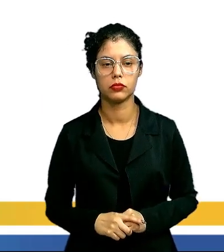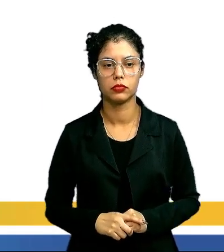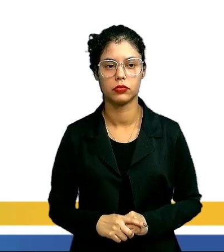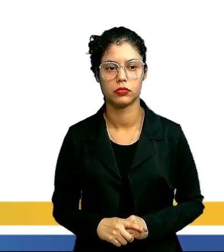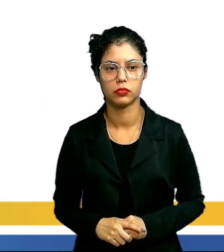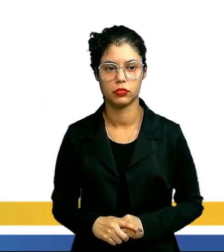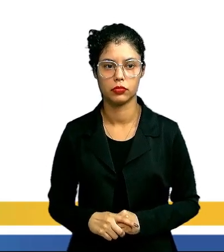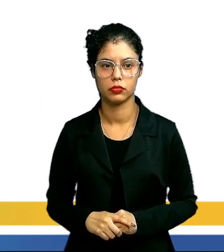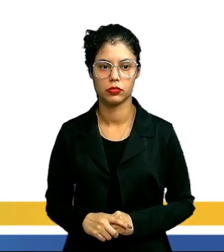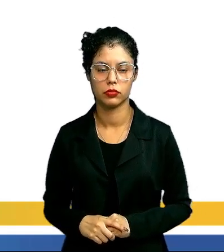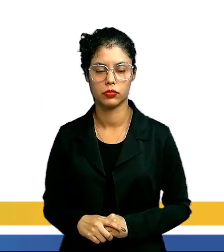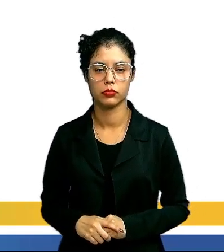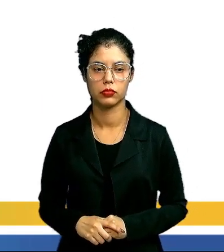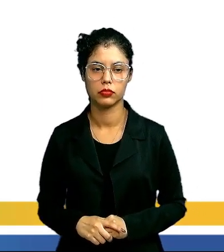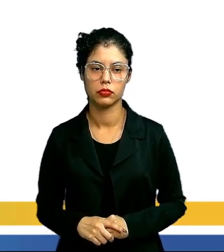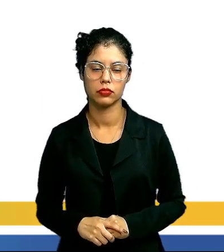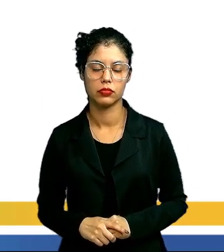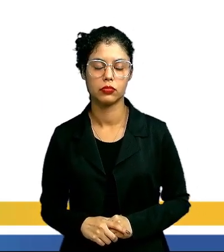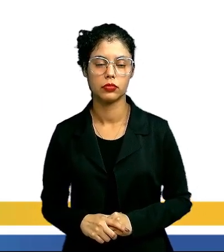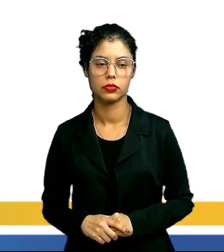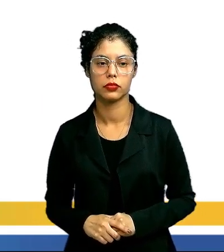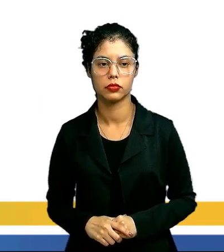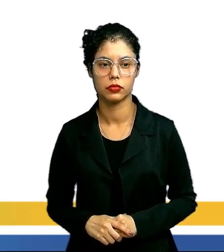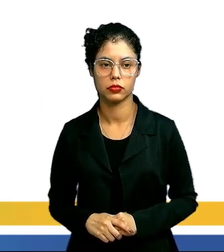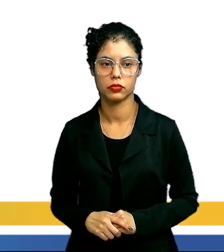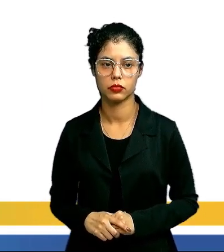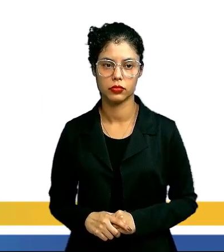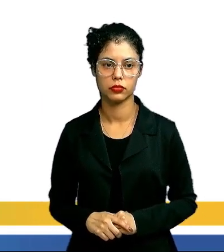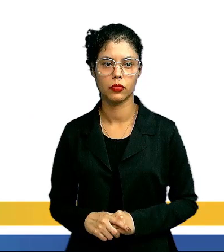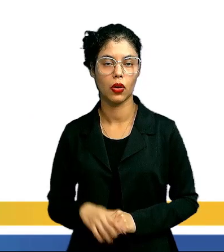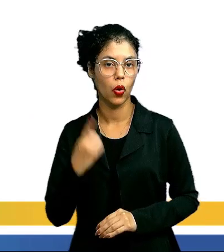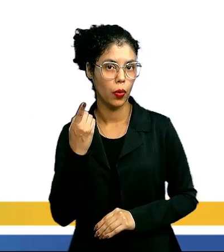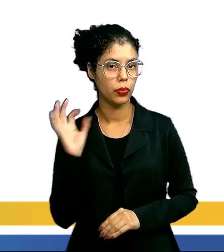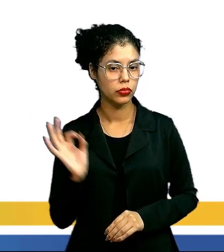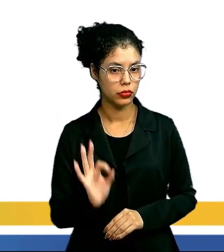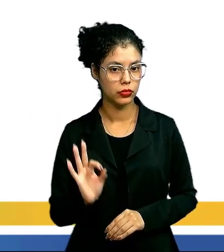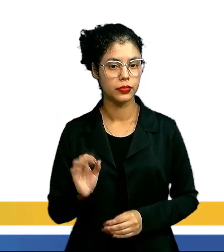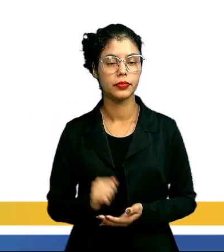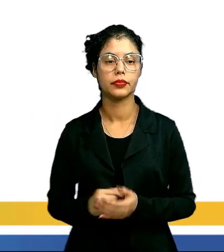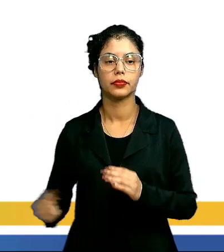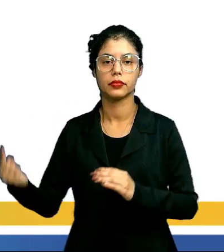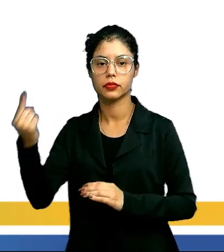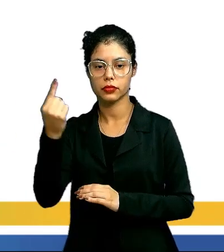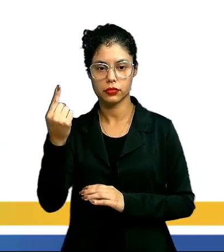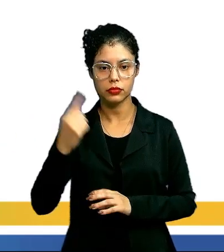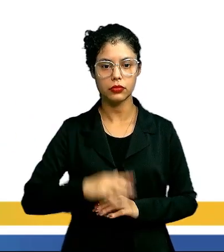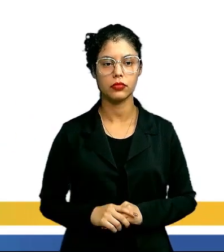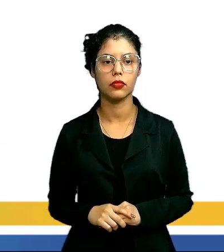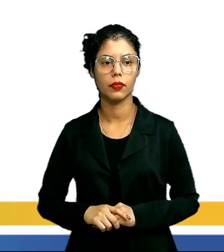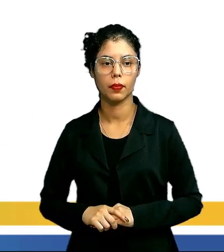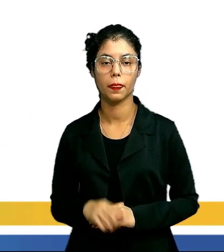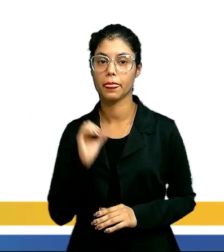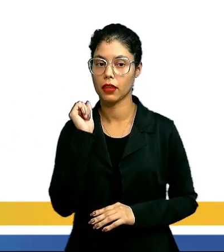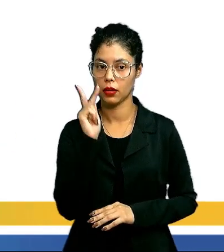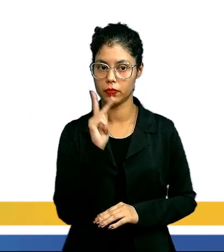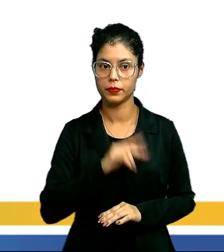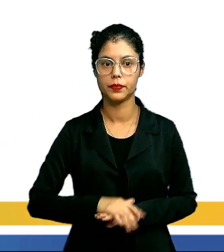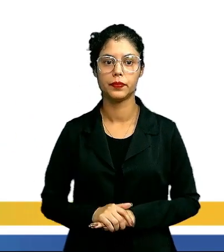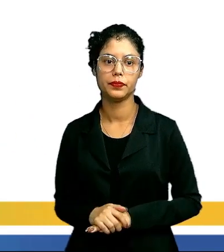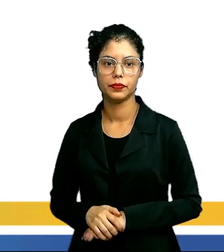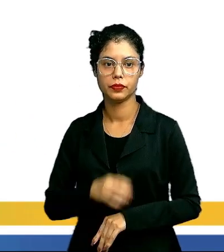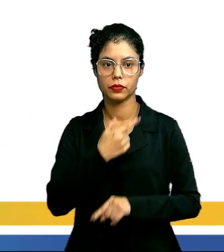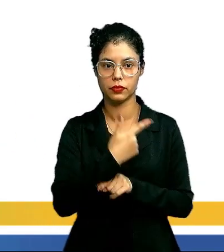1 + 0,01 porque é 1% ao mês é levado a um OK